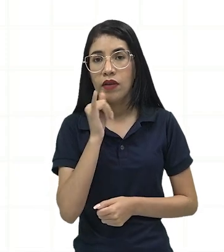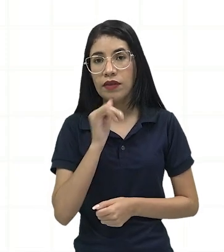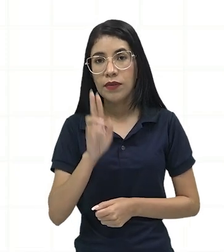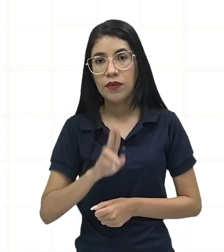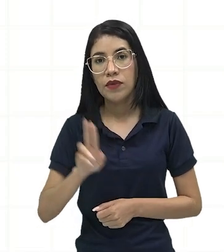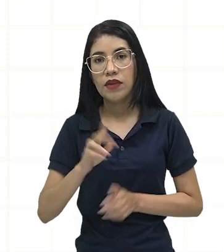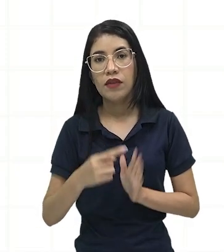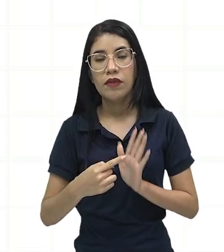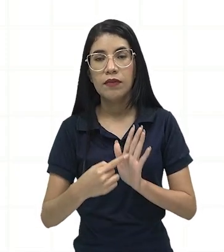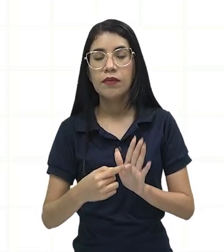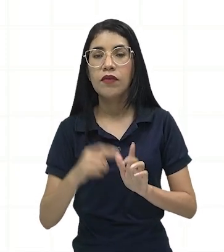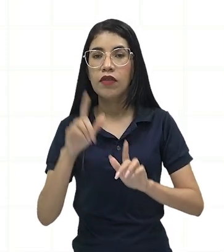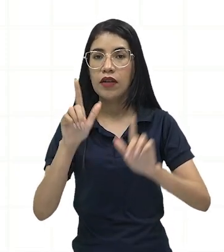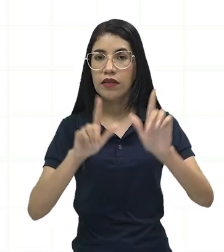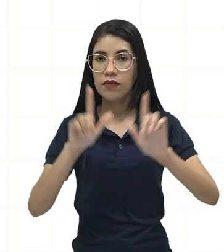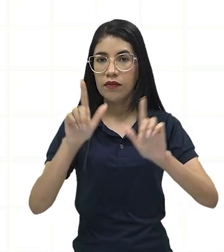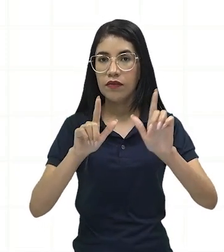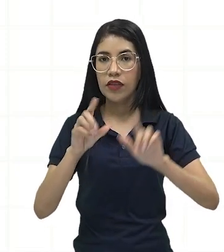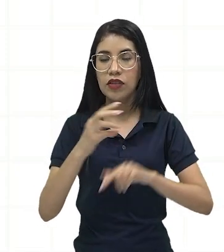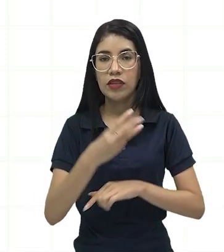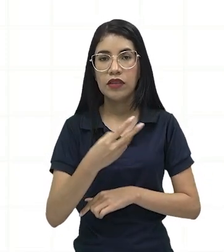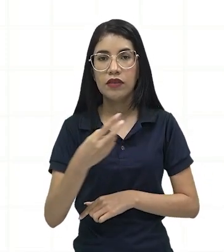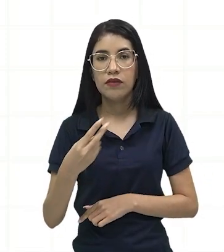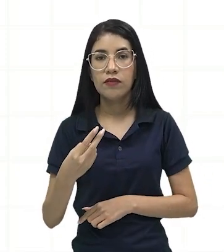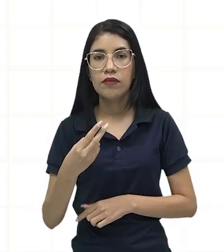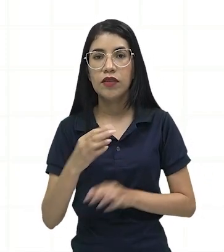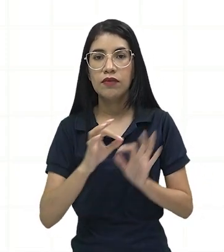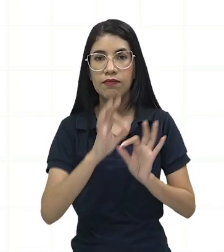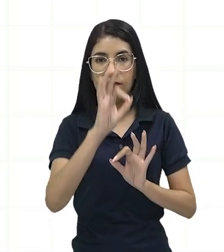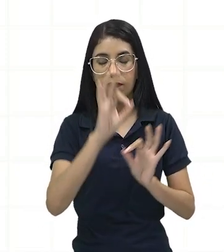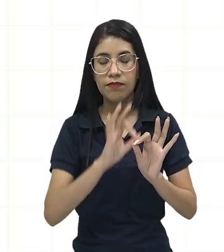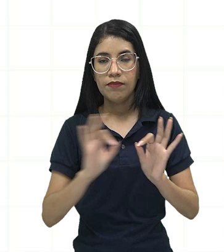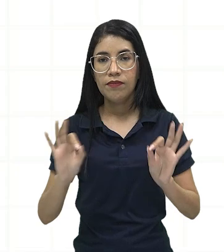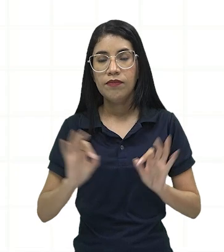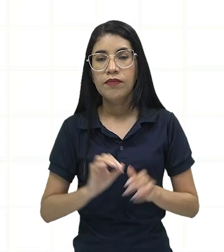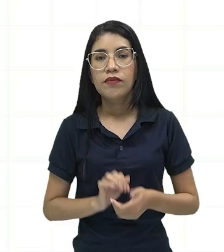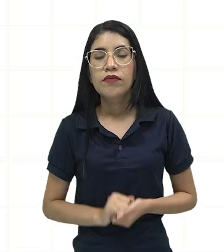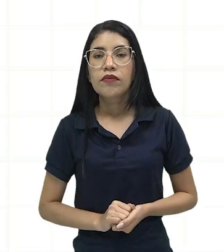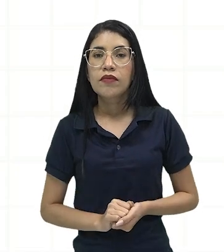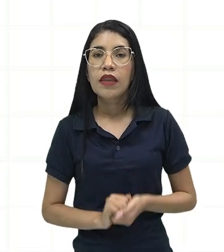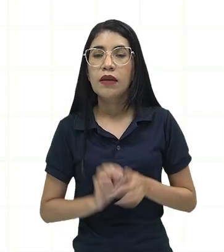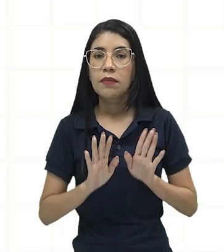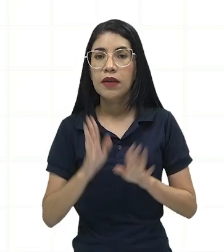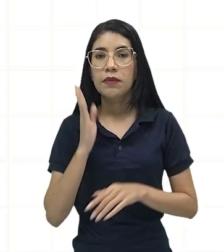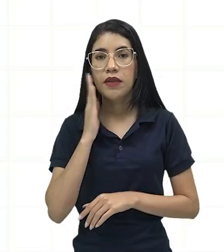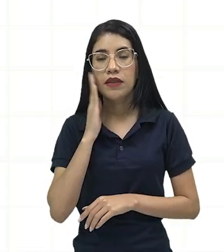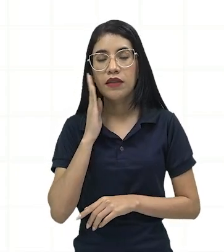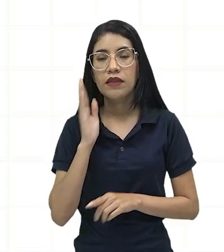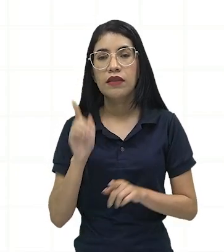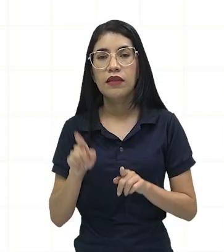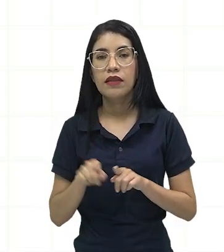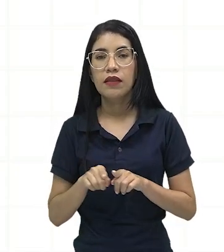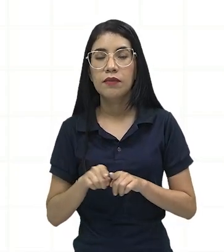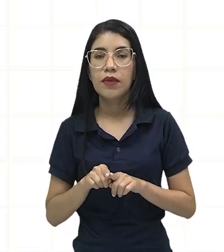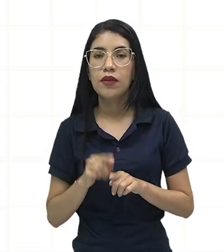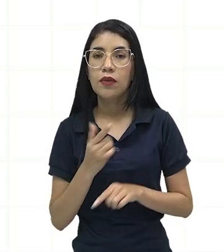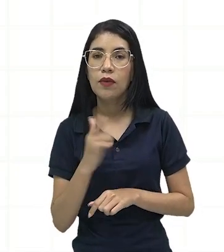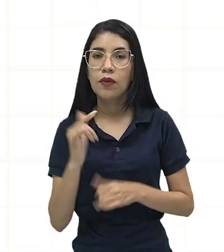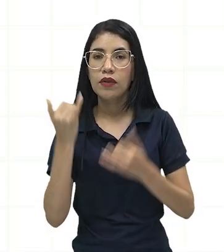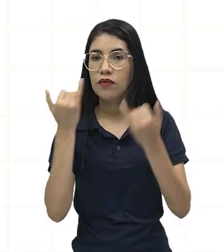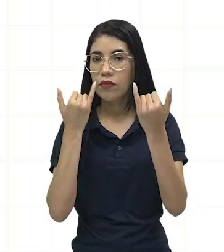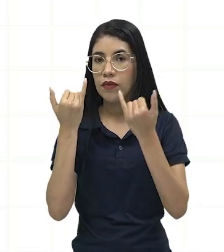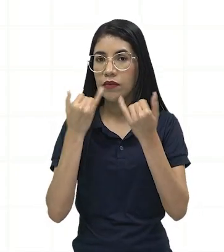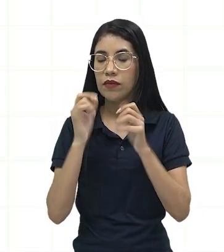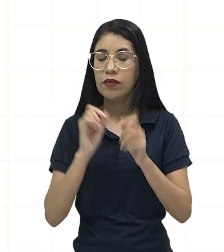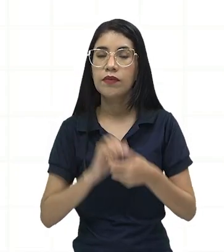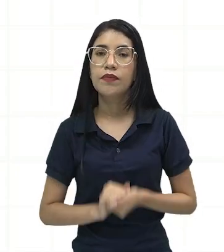exemplo foi a TV de 32 polegadas, tá? Agora a gente precisa saber de outra informação, né, gente? Qual